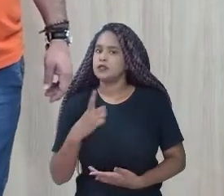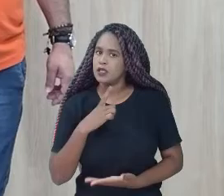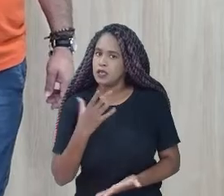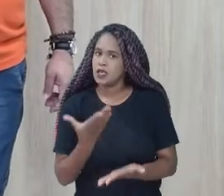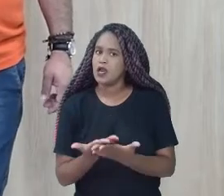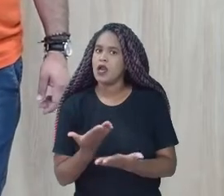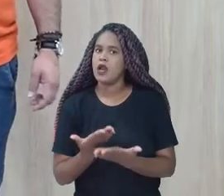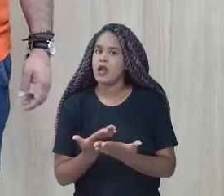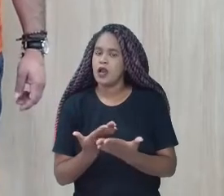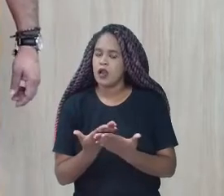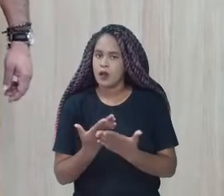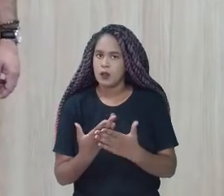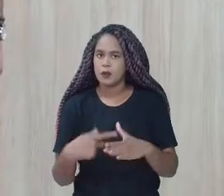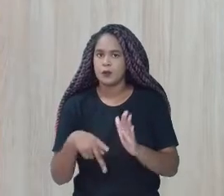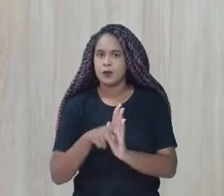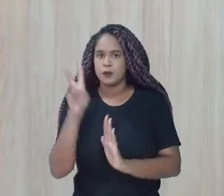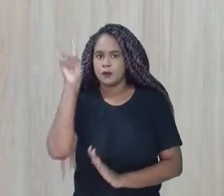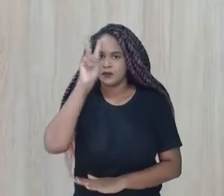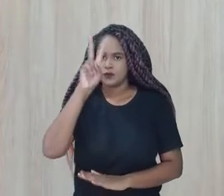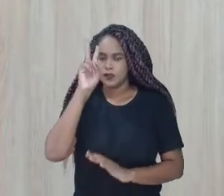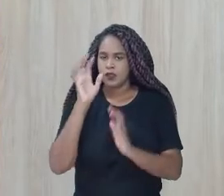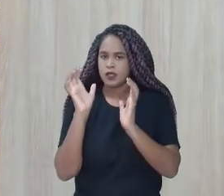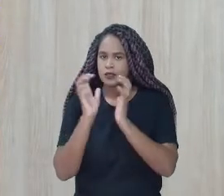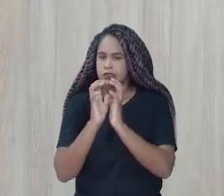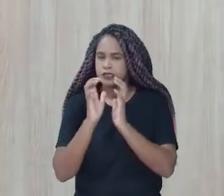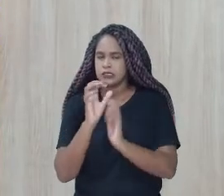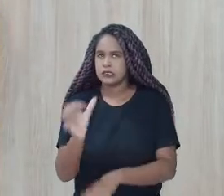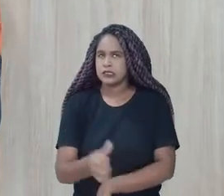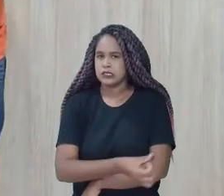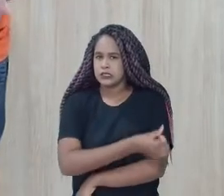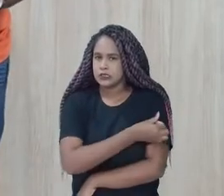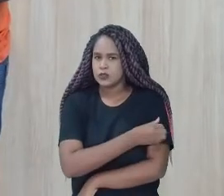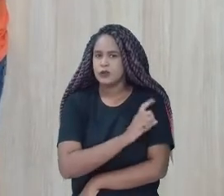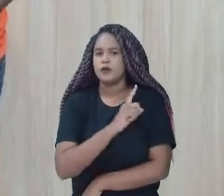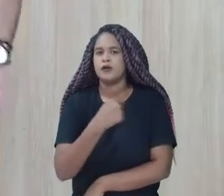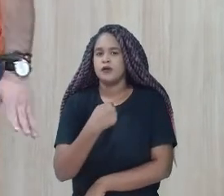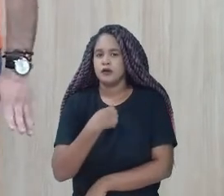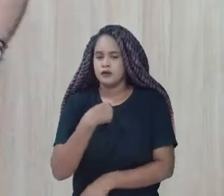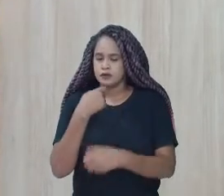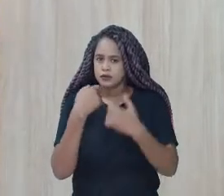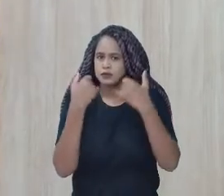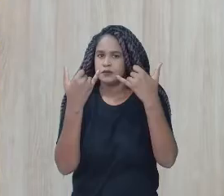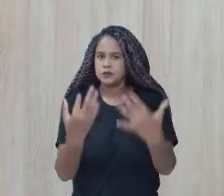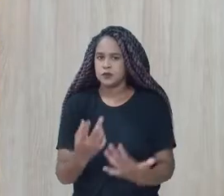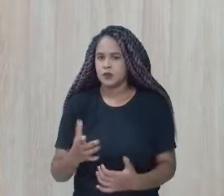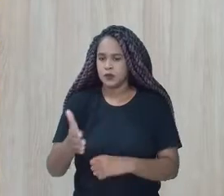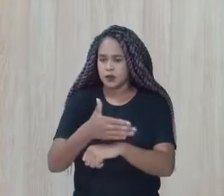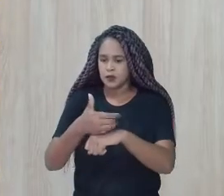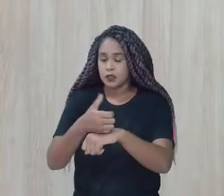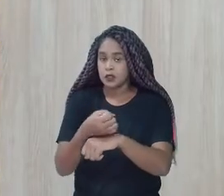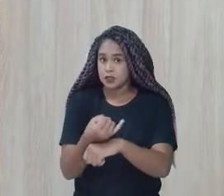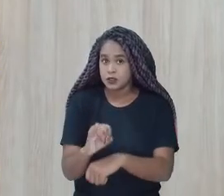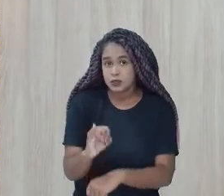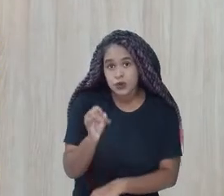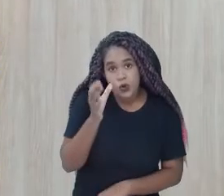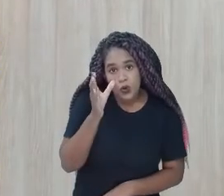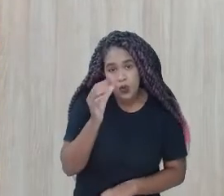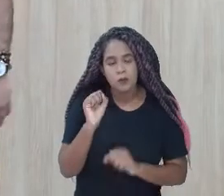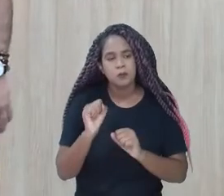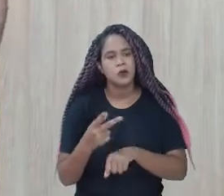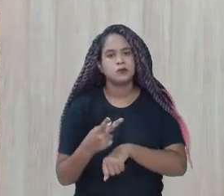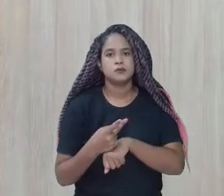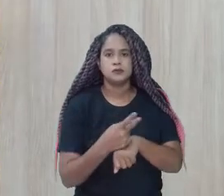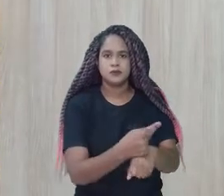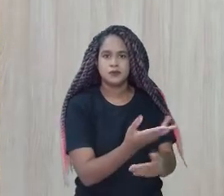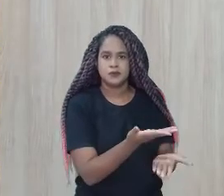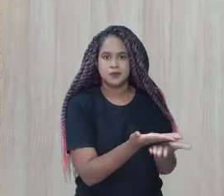do Recife, onde a gente trabalhou, se não me engano, há 2 semanas atrás a gente trabalhou isso. Quem tiver curiosidade pode conferir